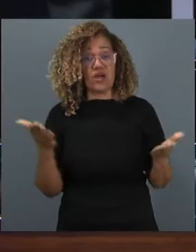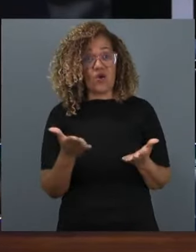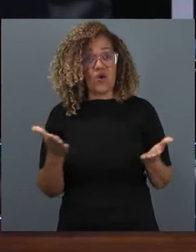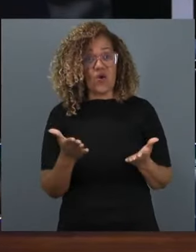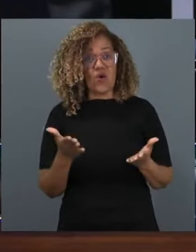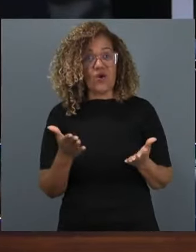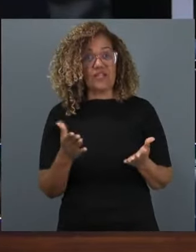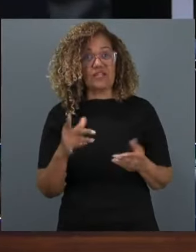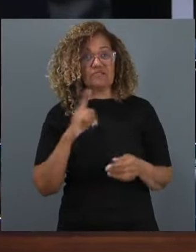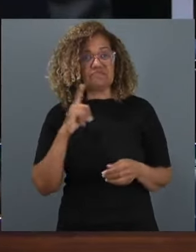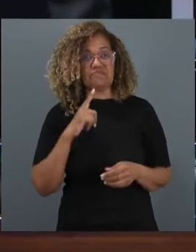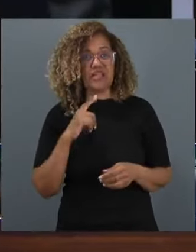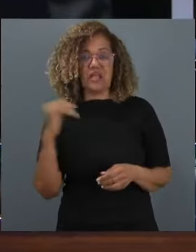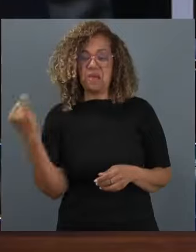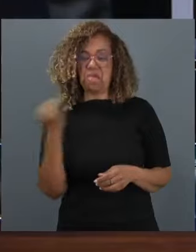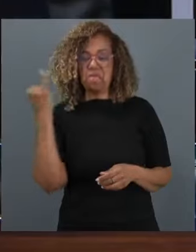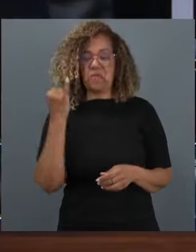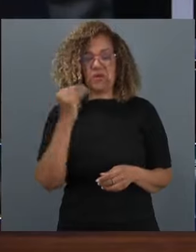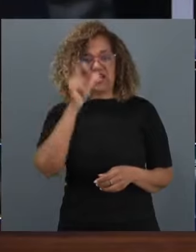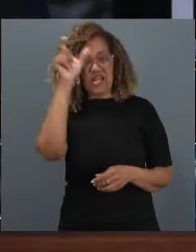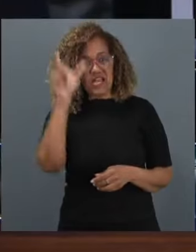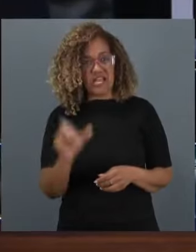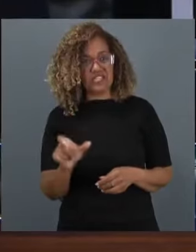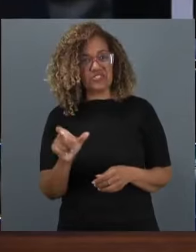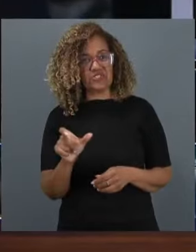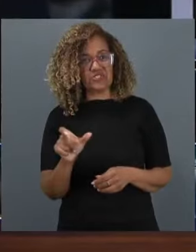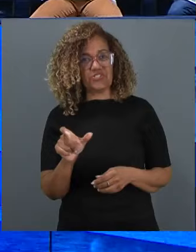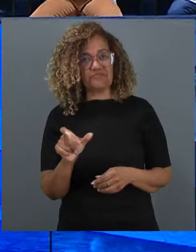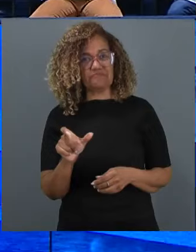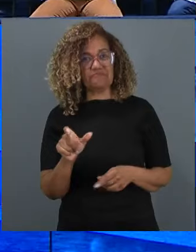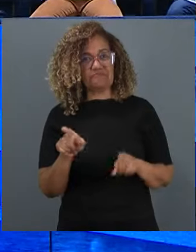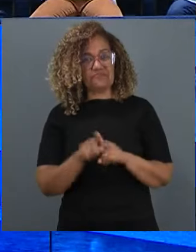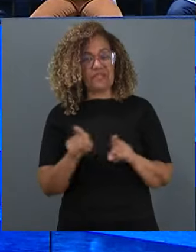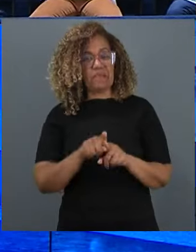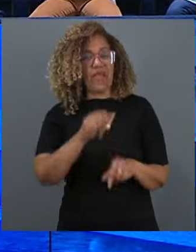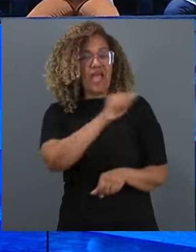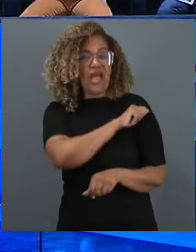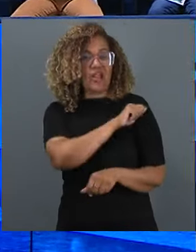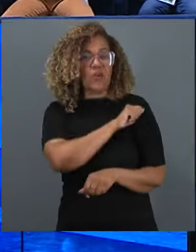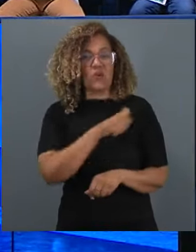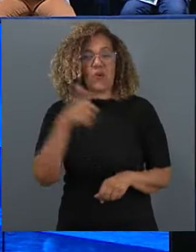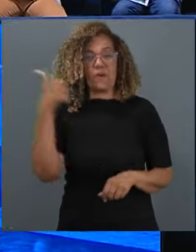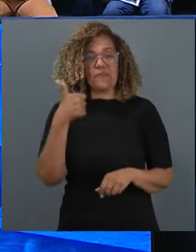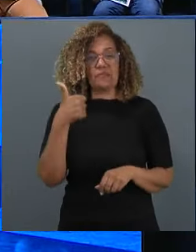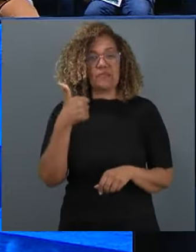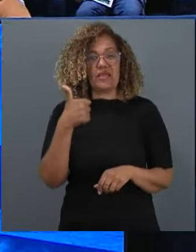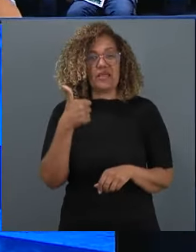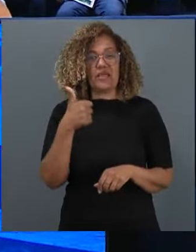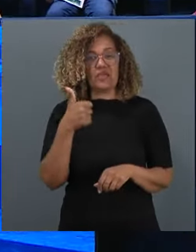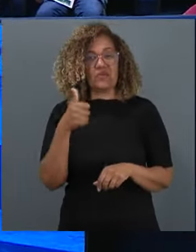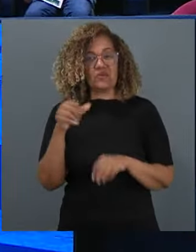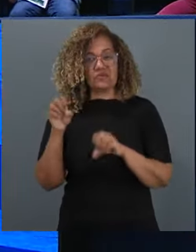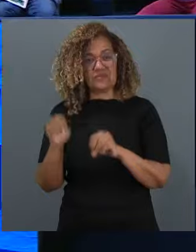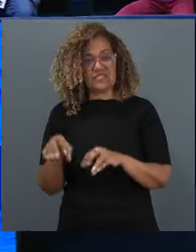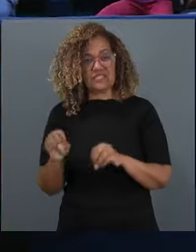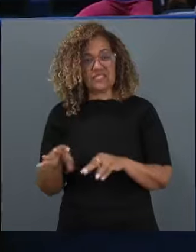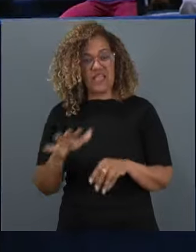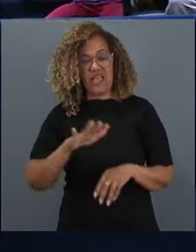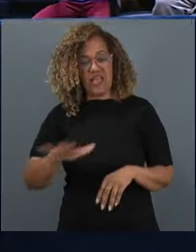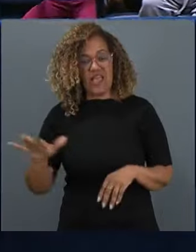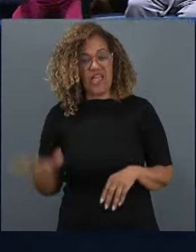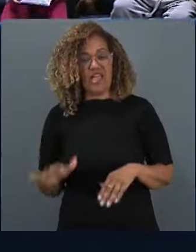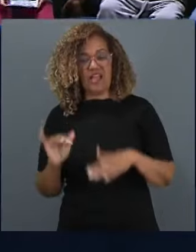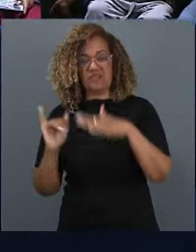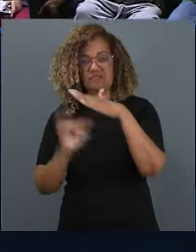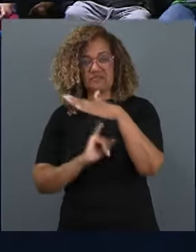a ilustre presença aqui dos alunos do primeiro ano do ensino fundamental, do Centro de Ensino